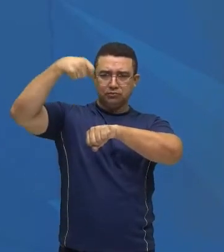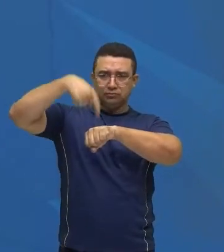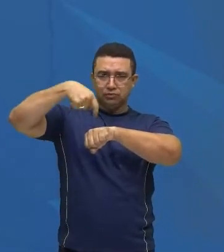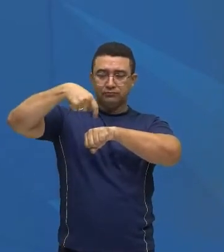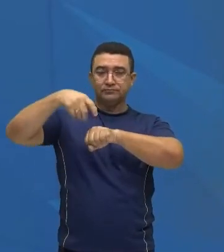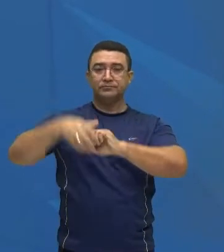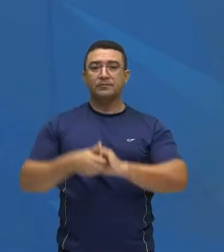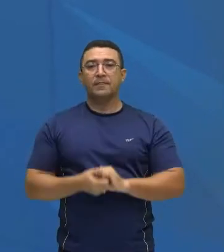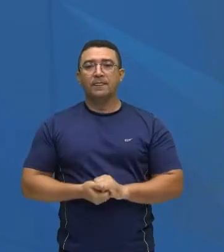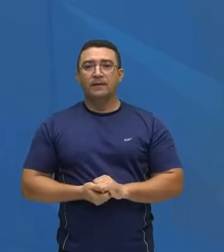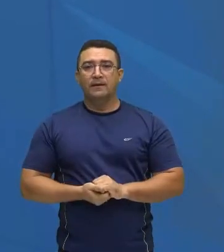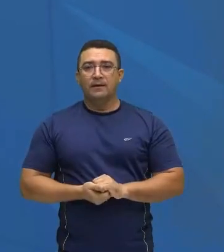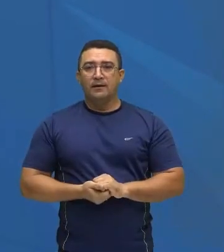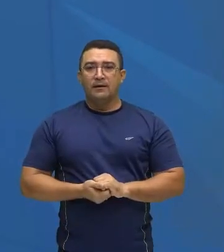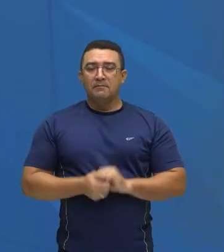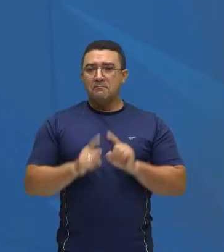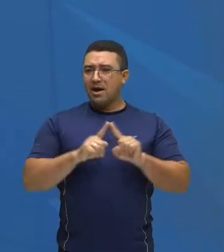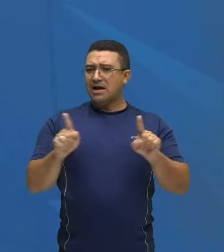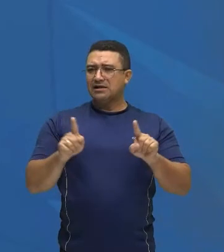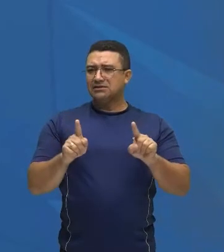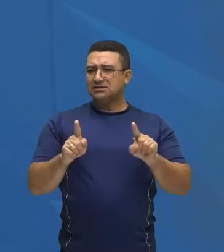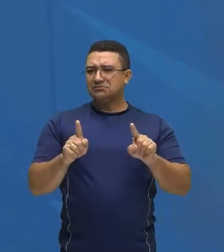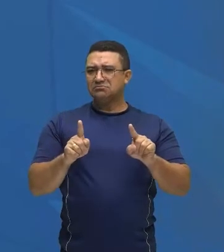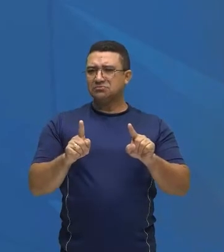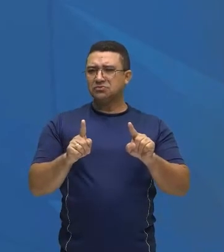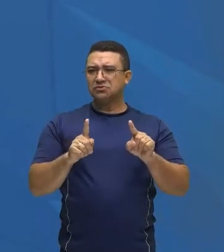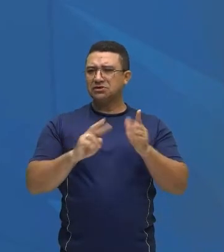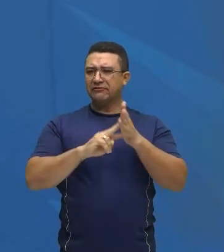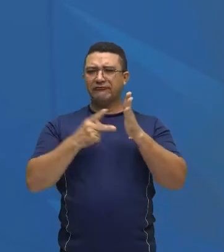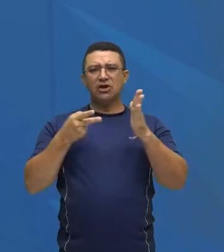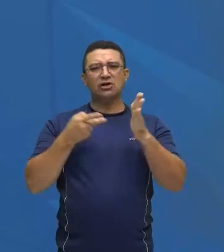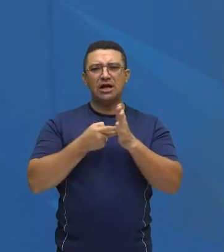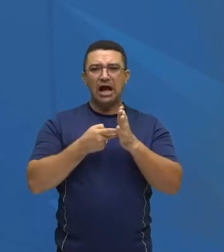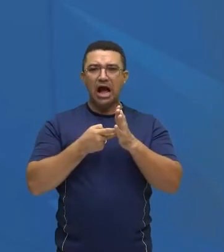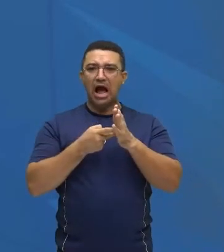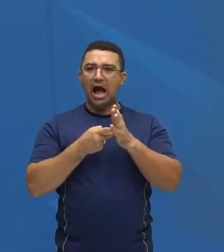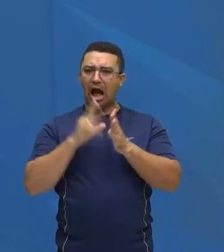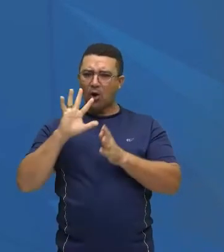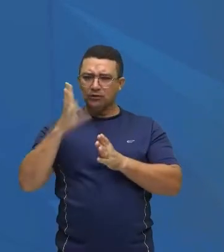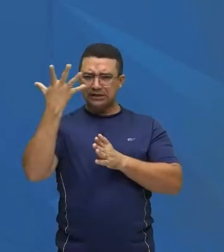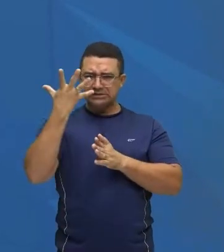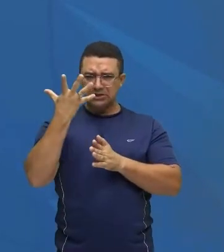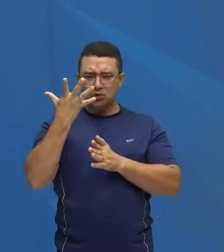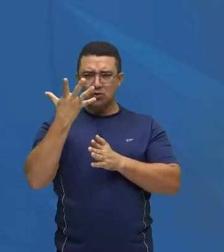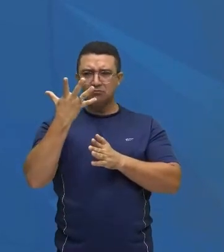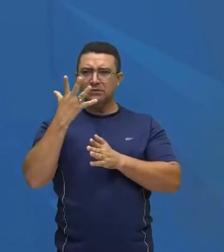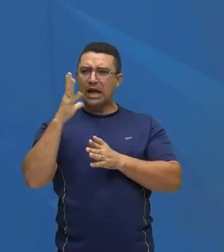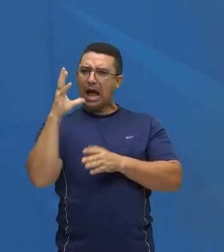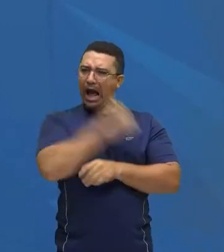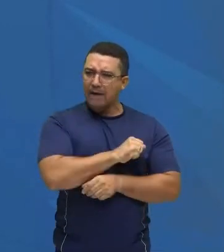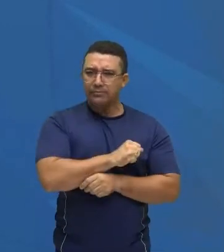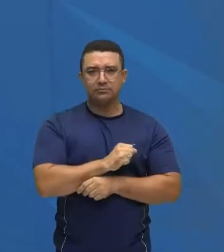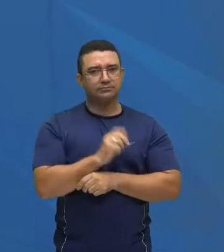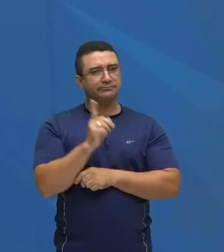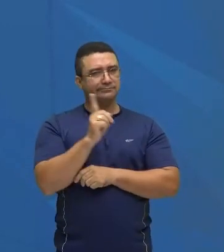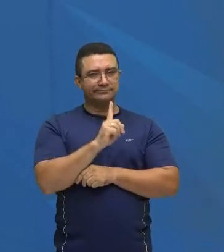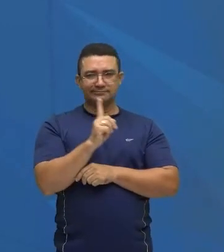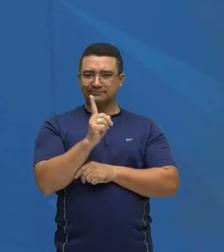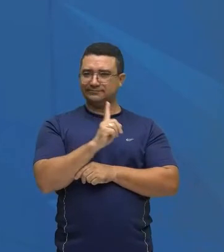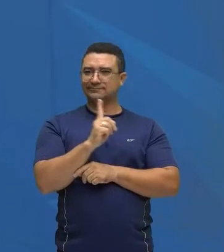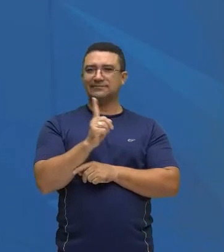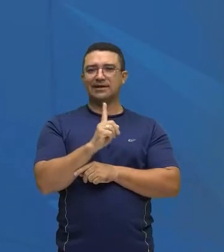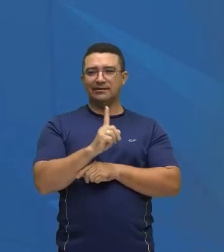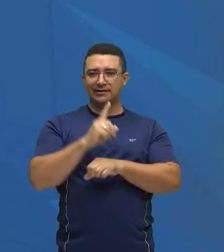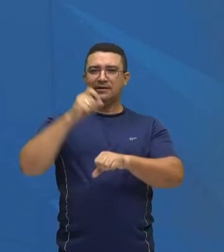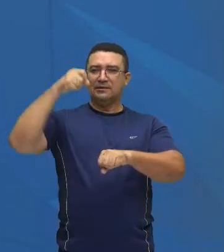não necessariamente, né, significa dizer que isso aconteceu do dia para a noite. Né? A água mole em pedra dura, tanto